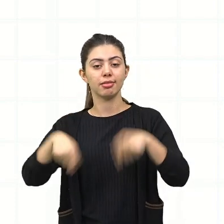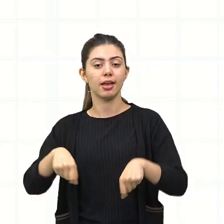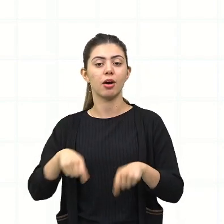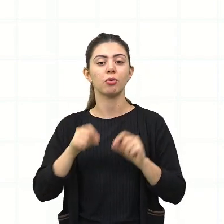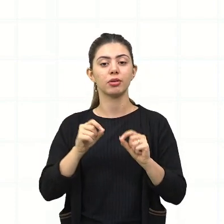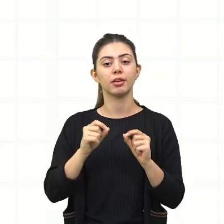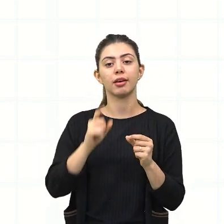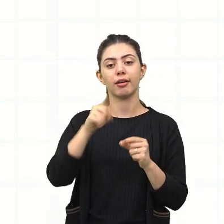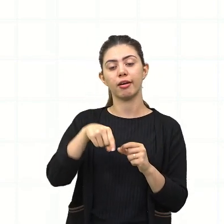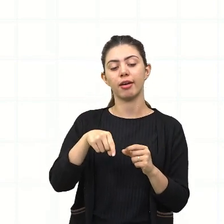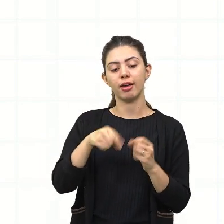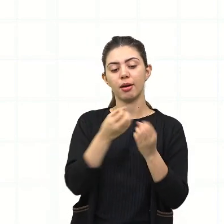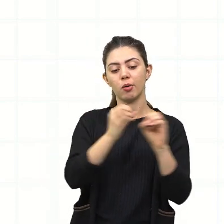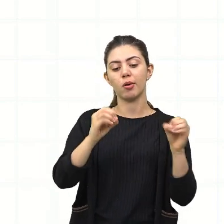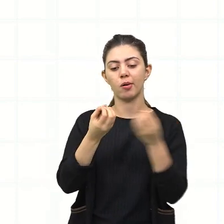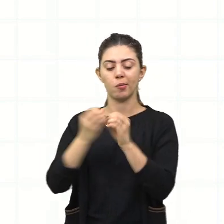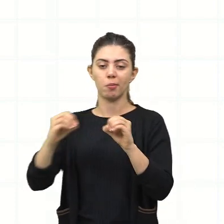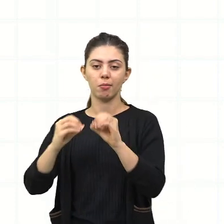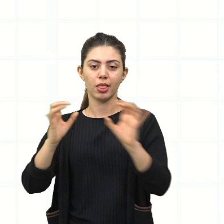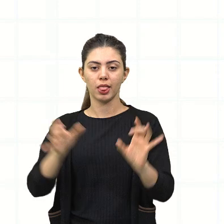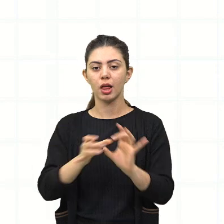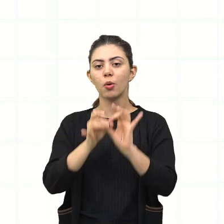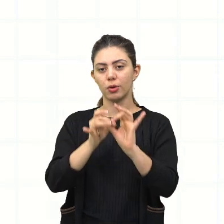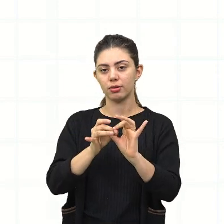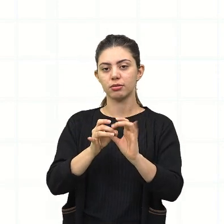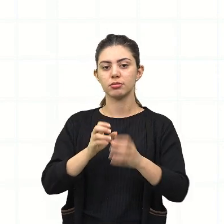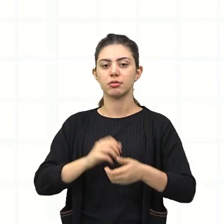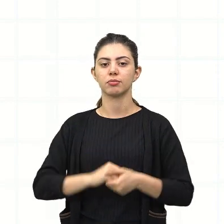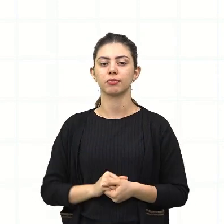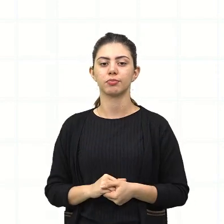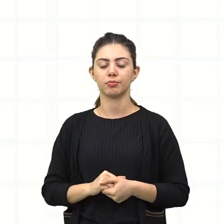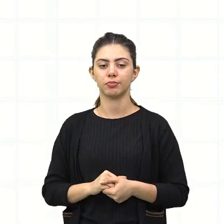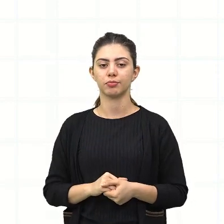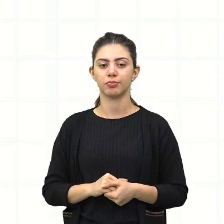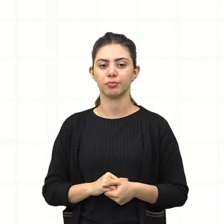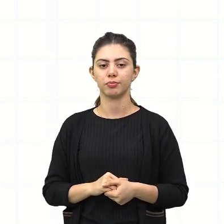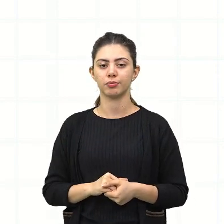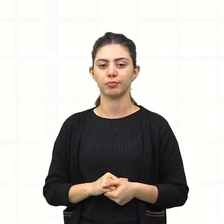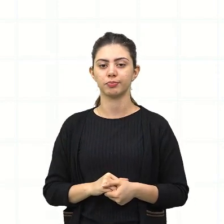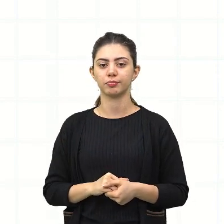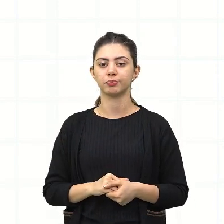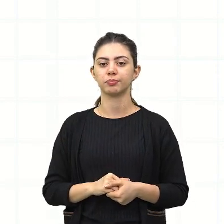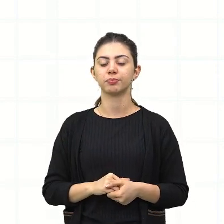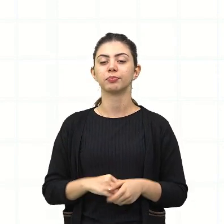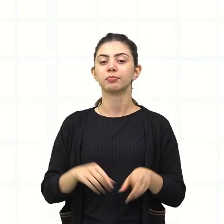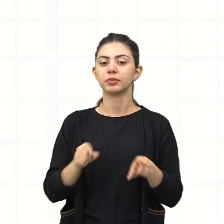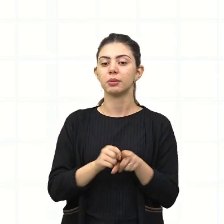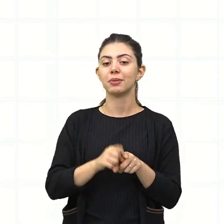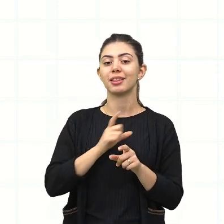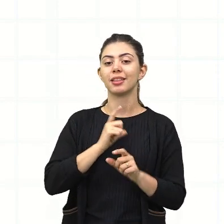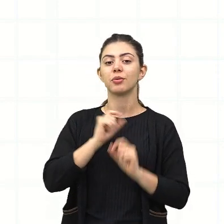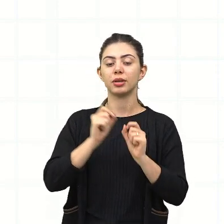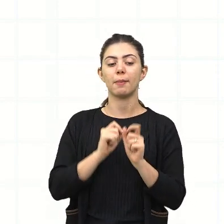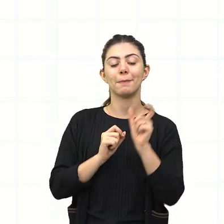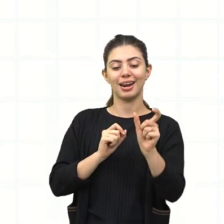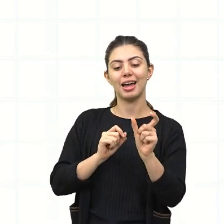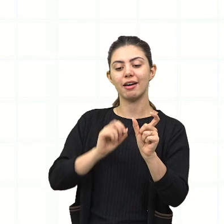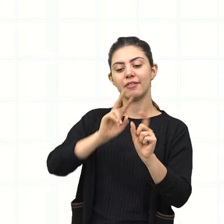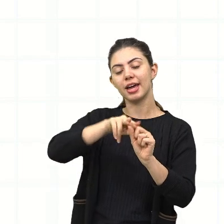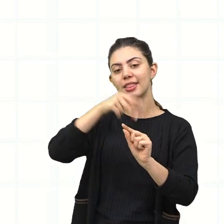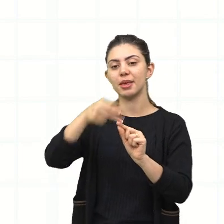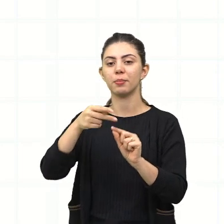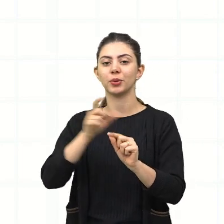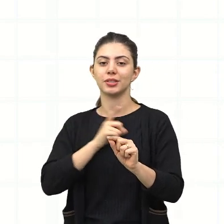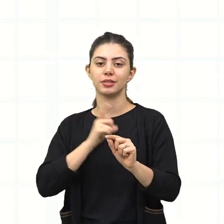para criar conexão entre essas partes do discurso. E ele geralmente vem logo após o termo. O